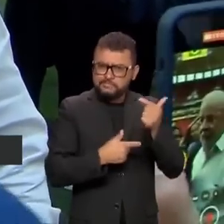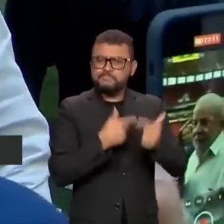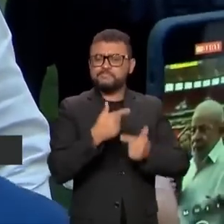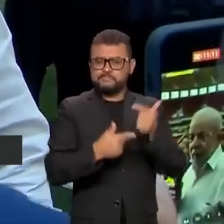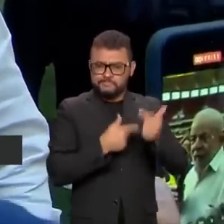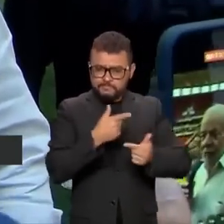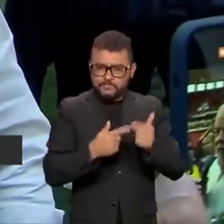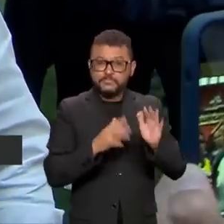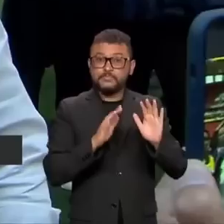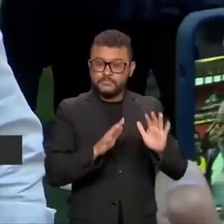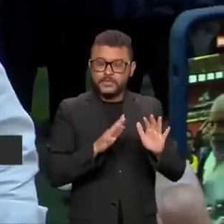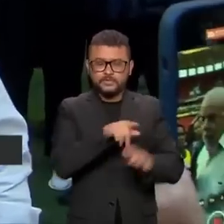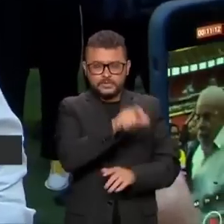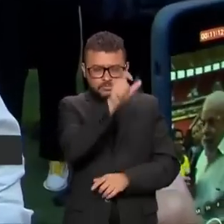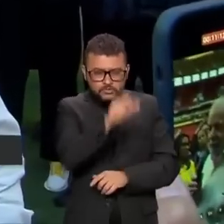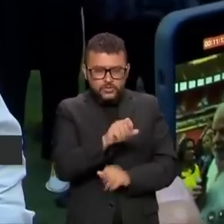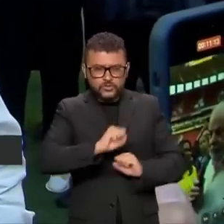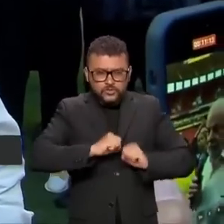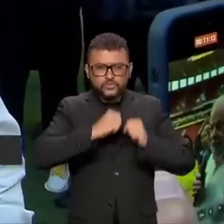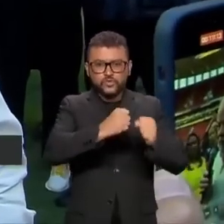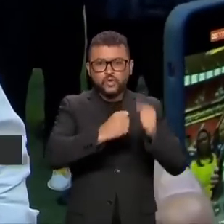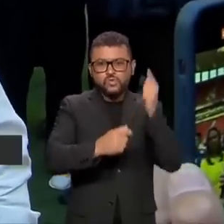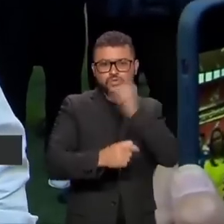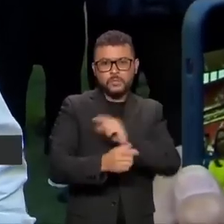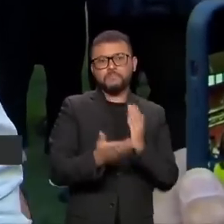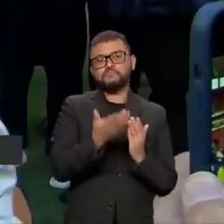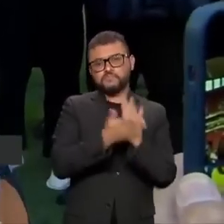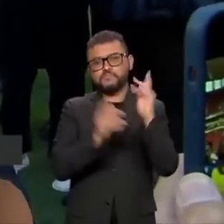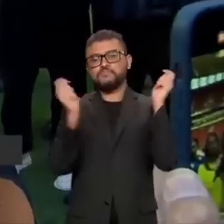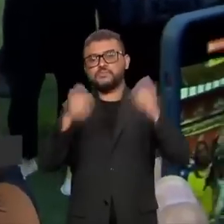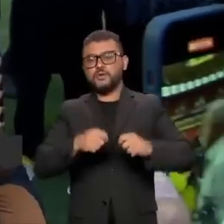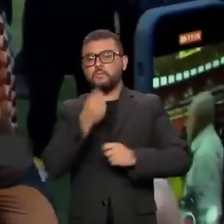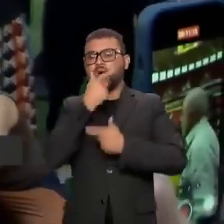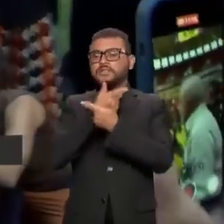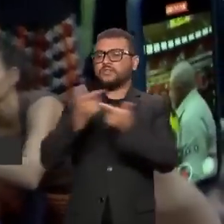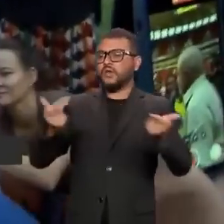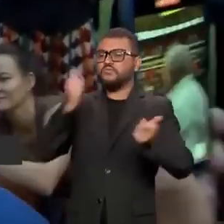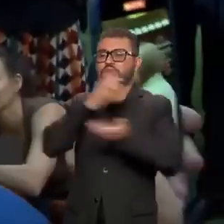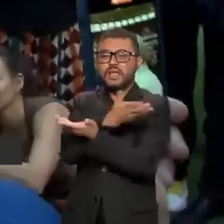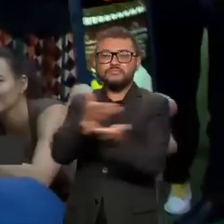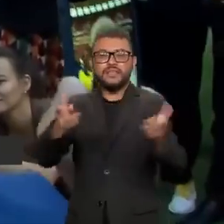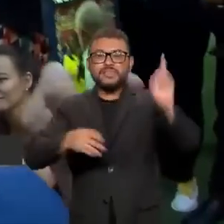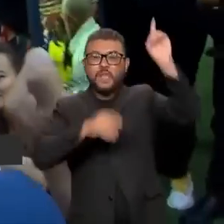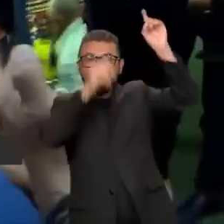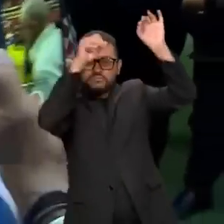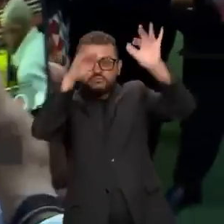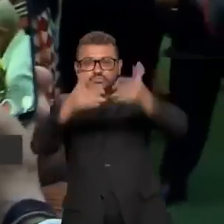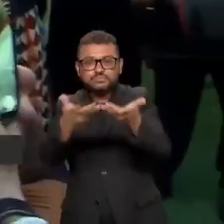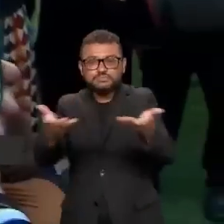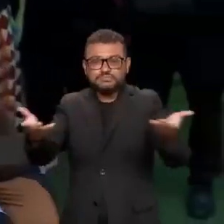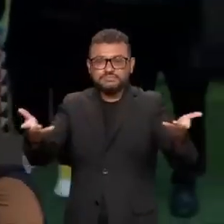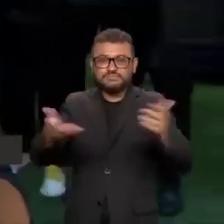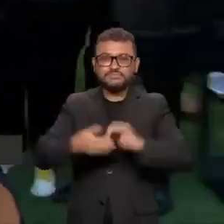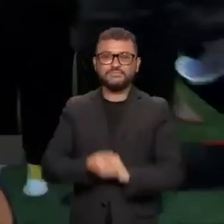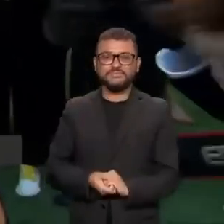trabalhe, que quem trabalha conquista, tá? Boa sorte, meninas, que Deus abençoe vocês.